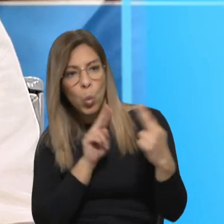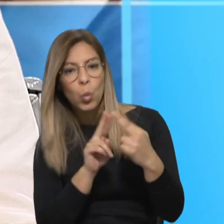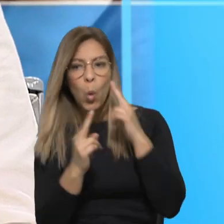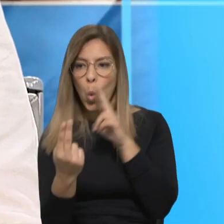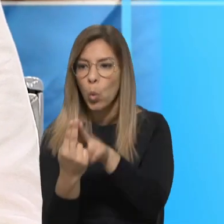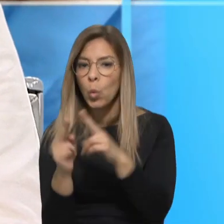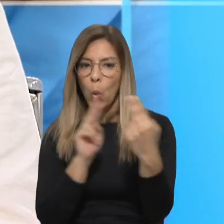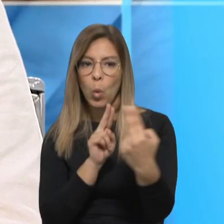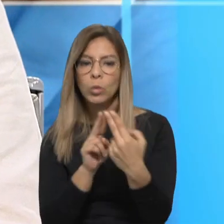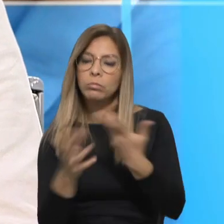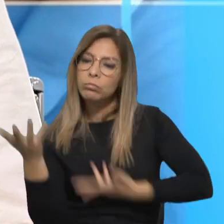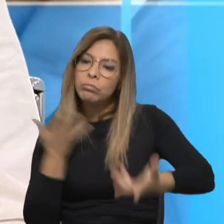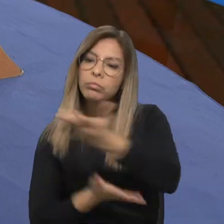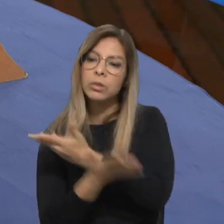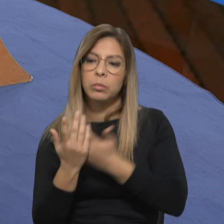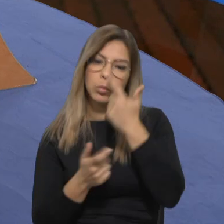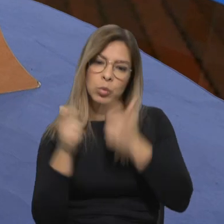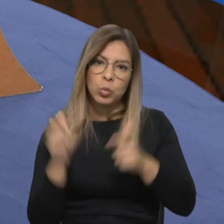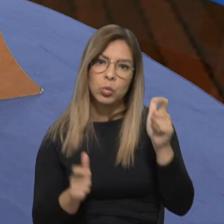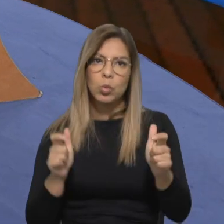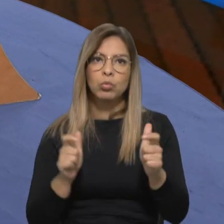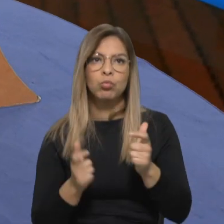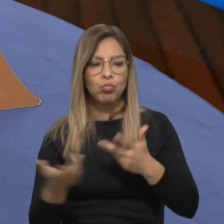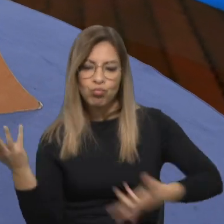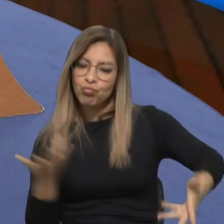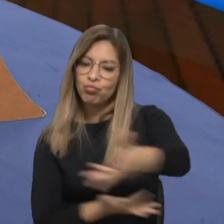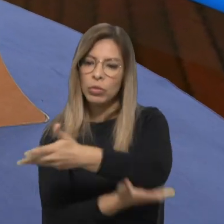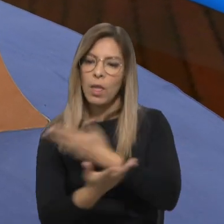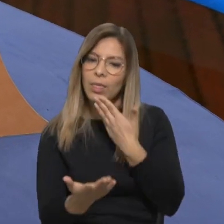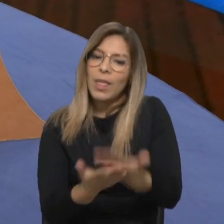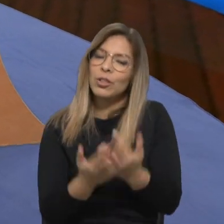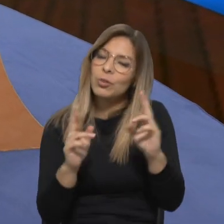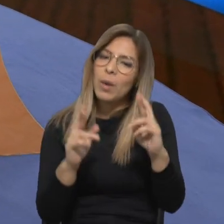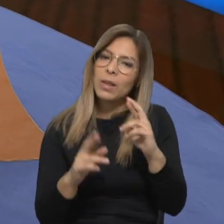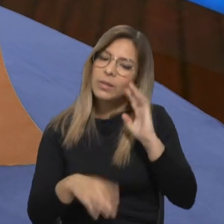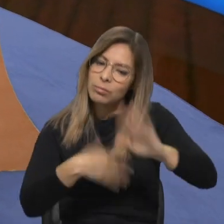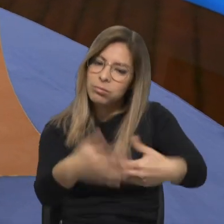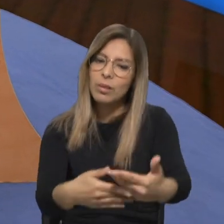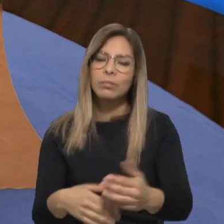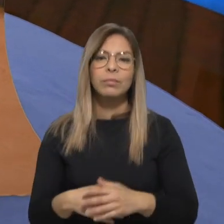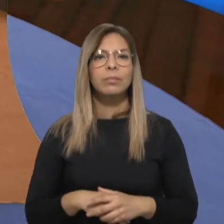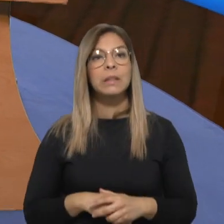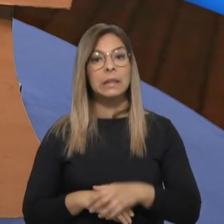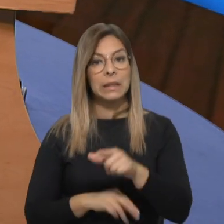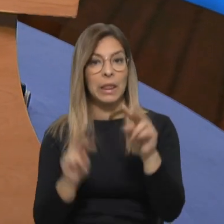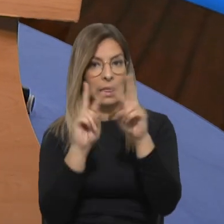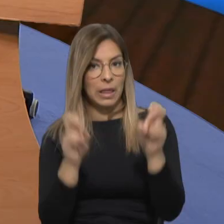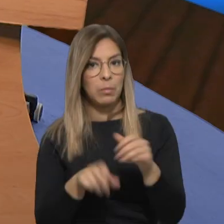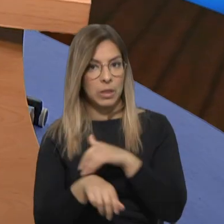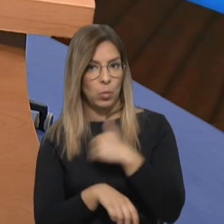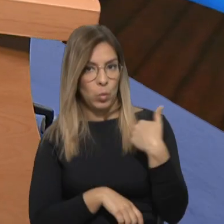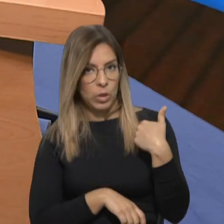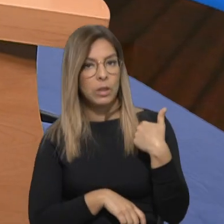na forma como estamos uns com os outros, que nós vamos dinamizando a esperança. Ainda neste tema da saúde, pedia-lhe,